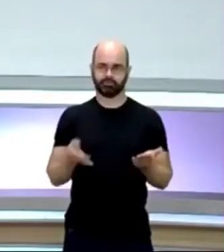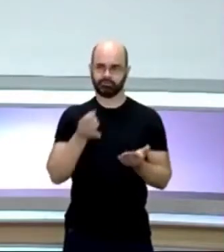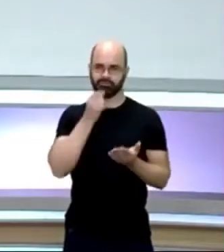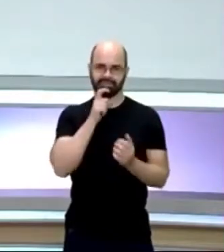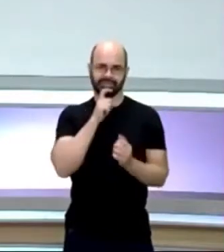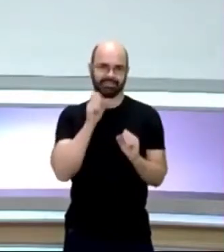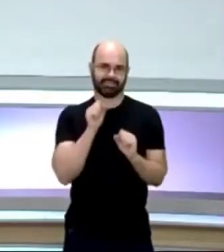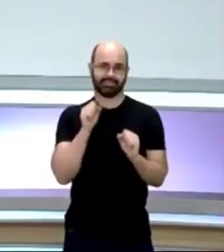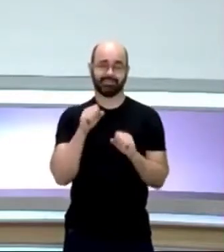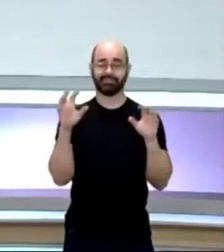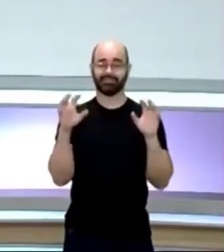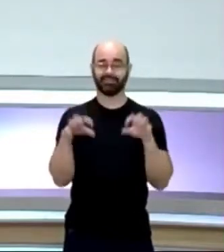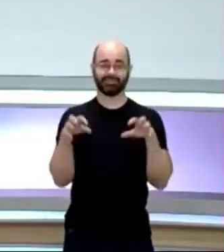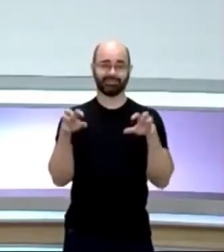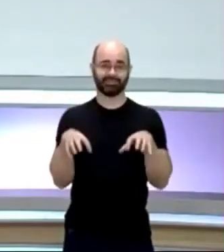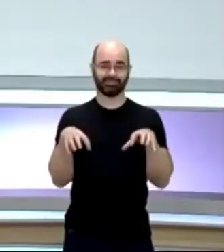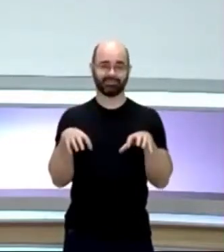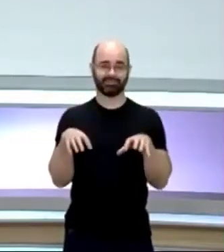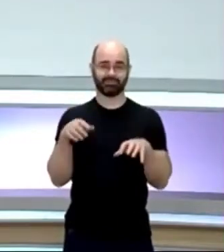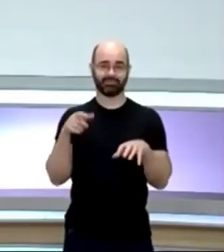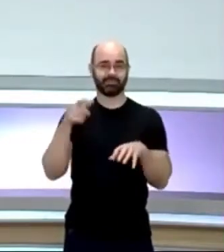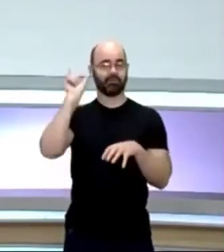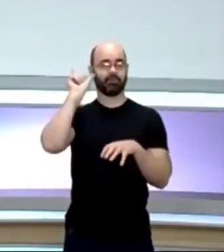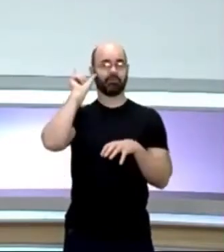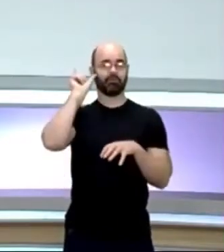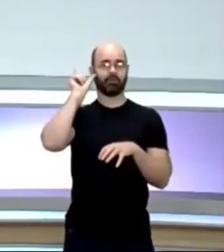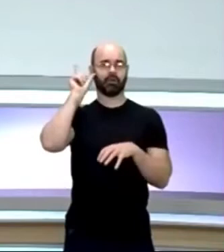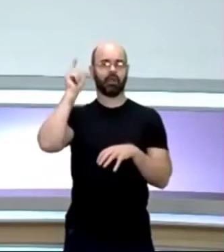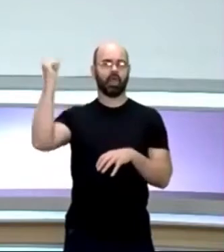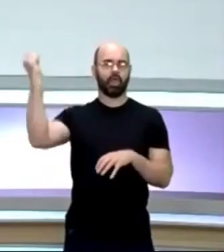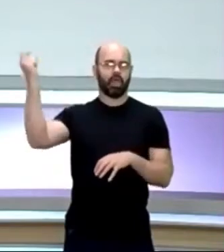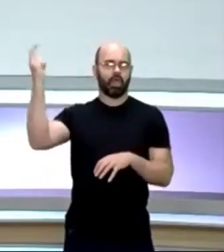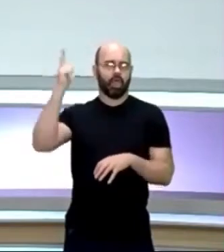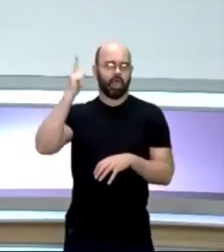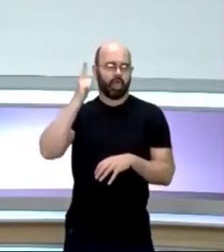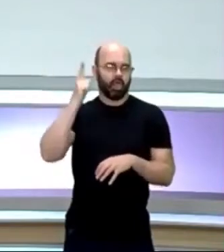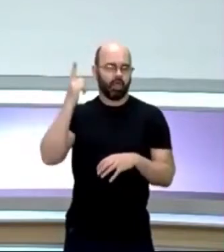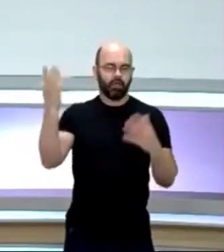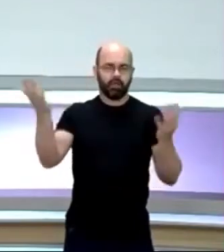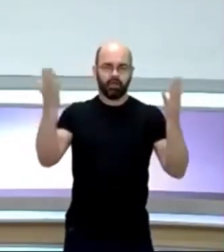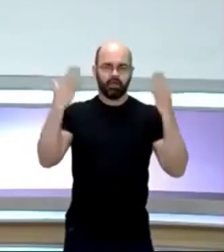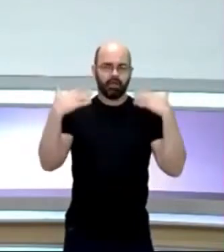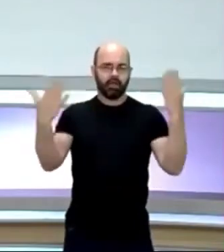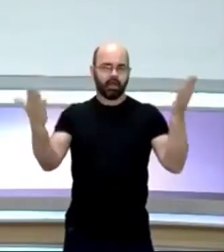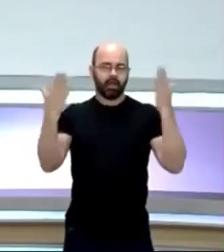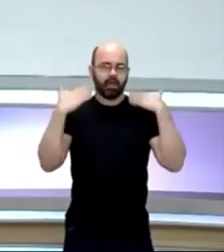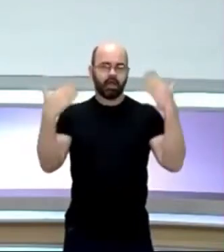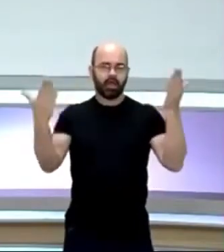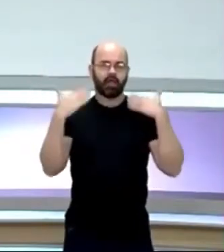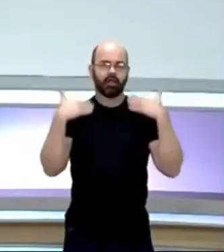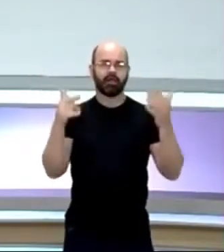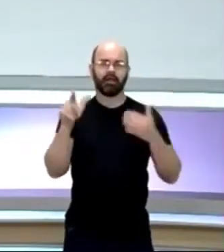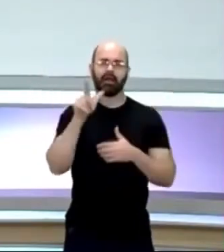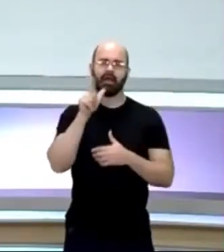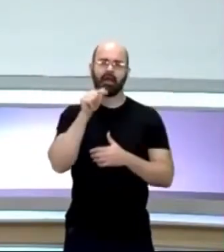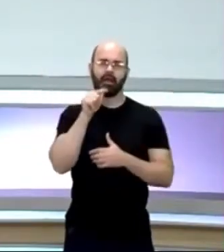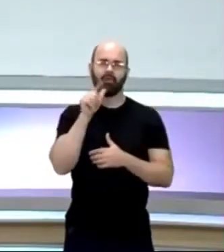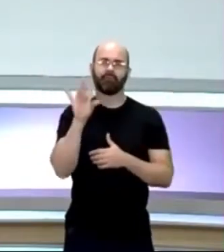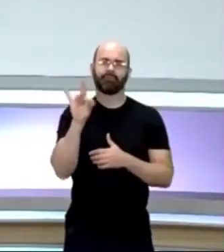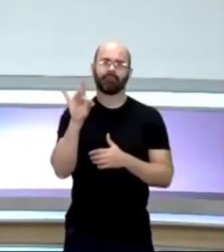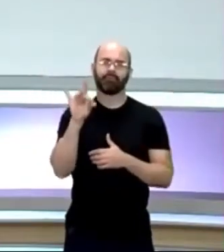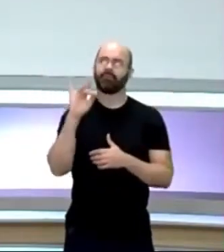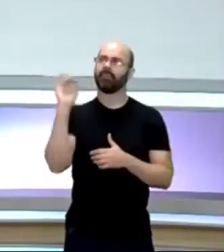está chovendo, sendo que no dia anterior estava fazendo um baita de um sol, um baita calor, umidade relativa do ar estava